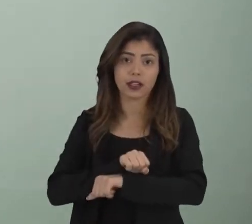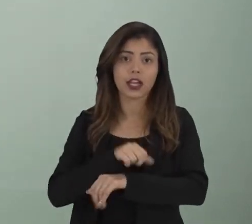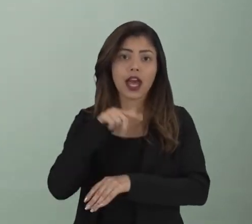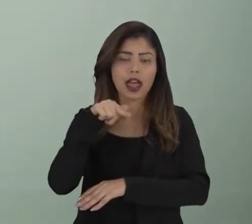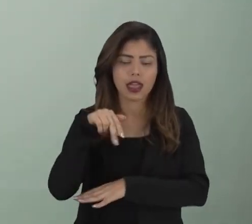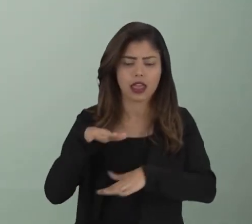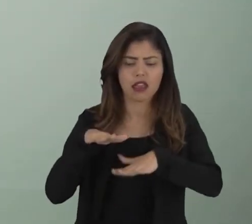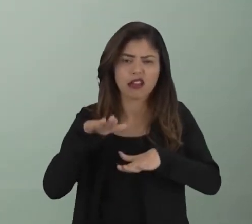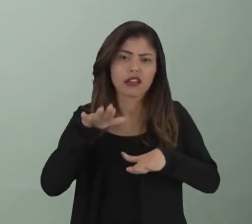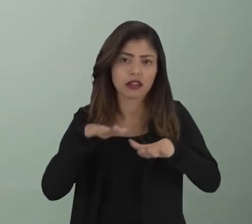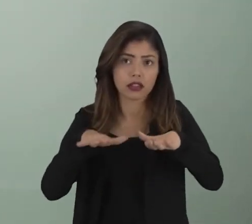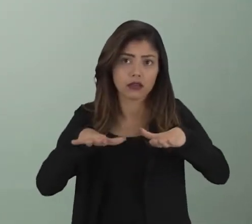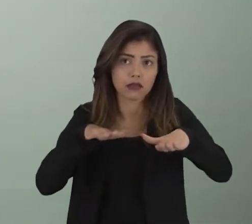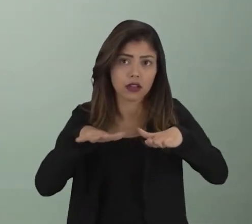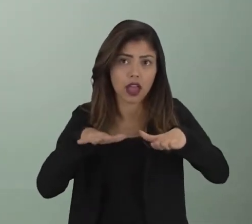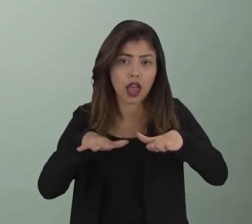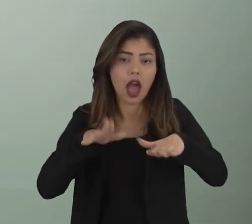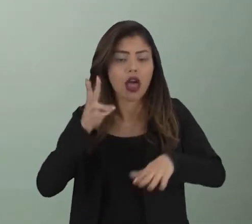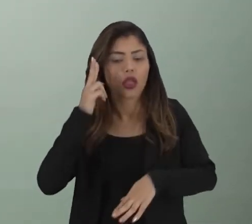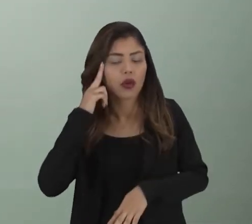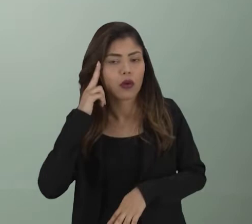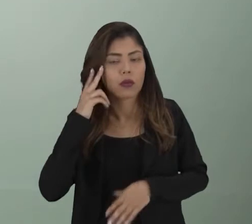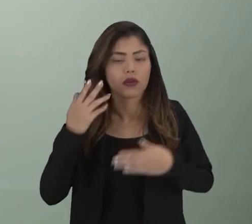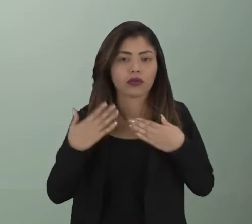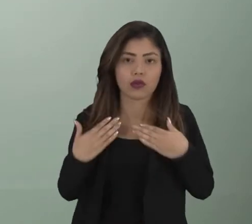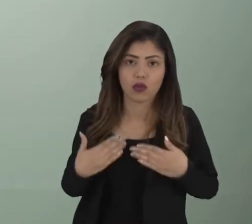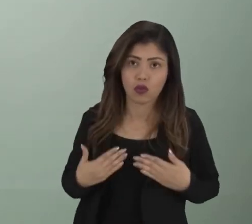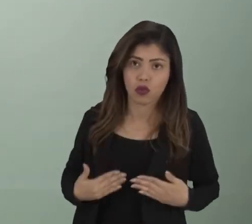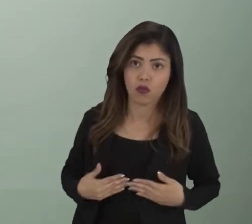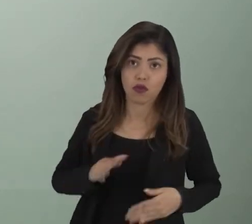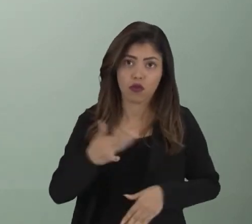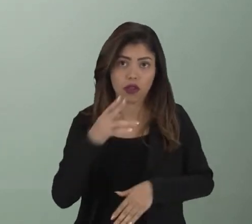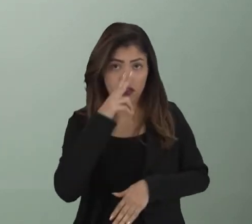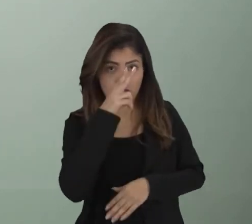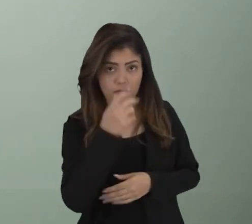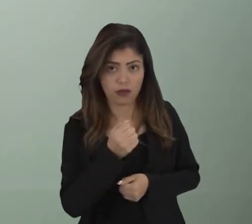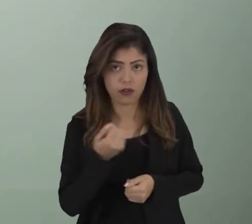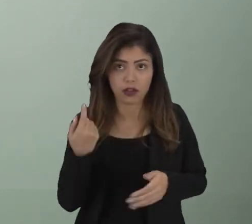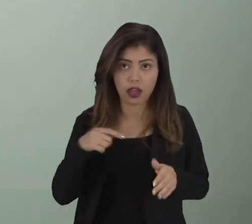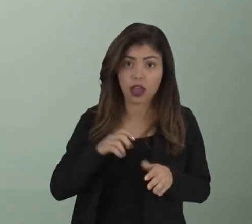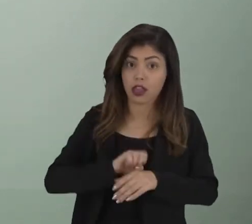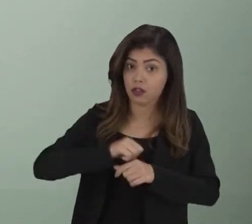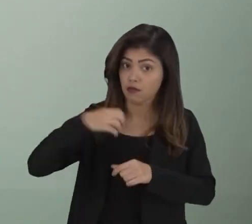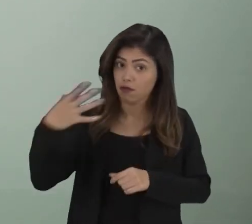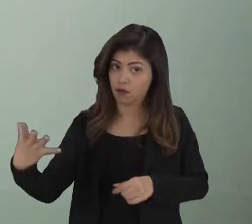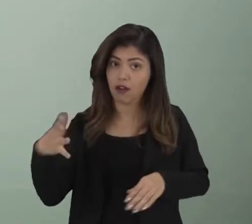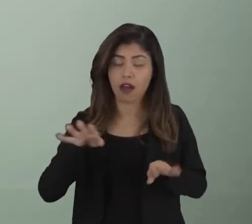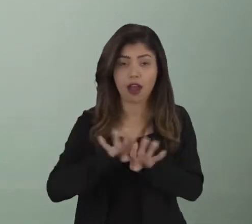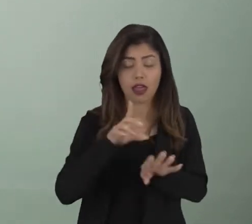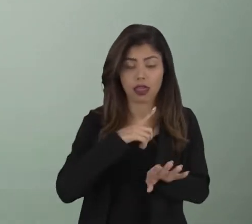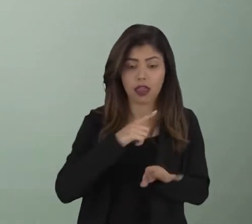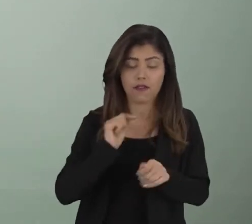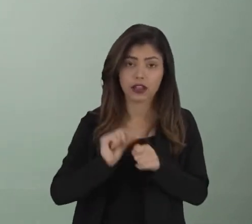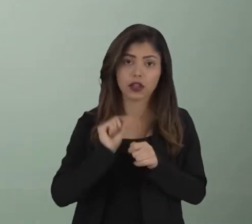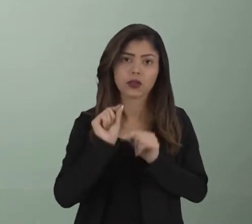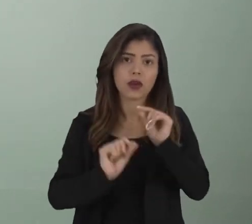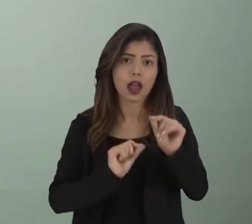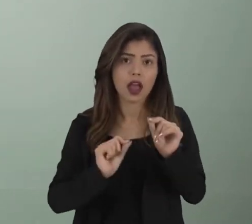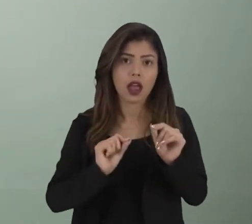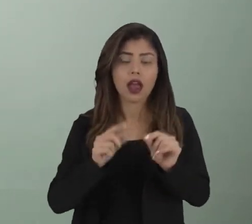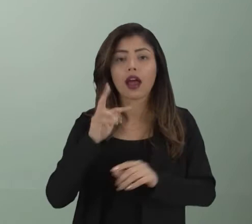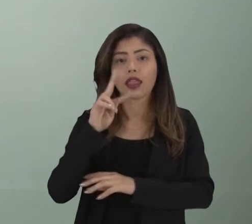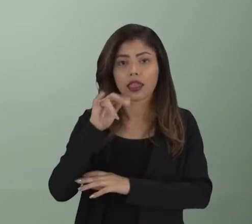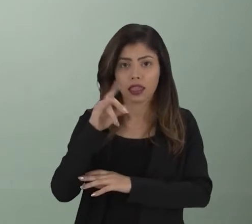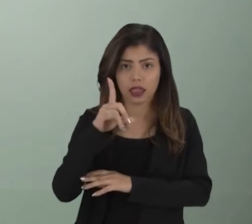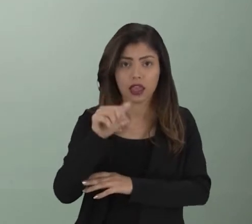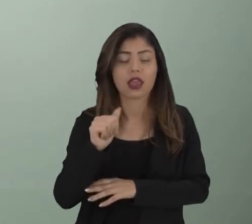retilíneo uniforme, estávamos em equilíbrio, essa é a tendência natural do corpo. Portanto, uma força externa agiu,